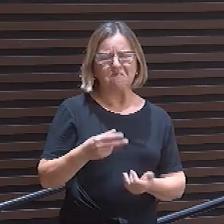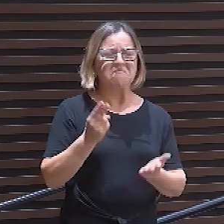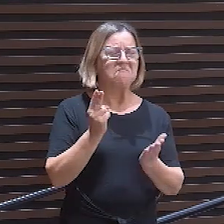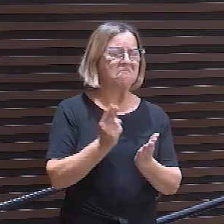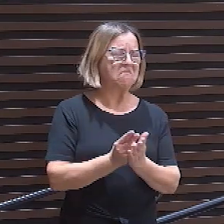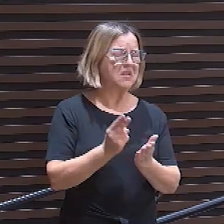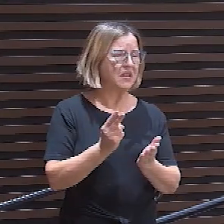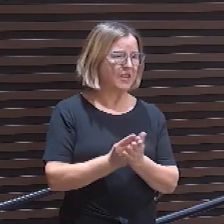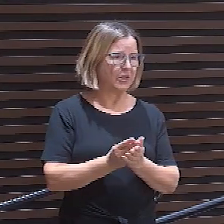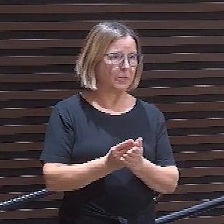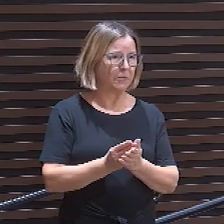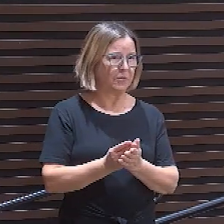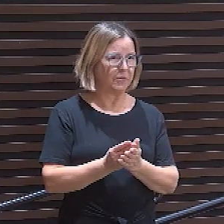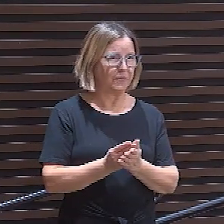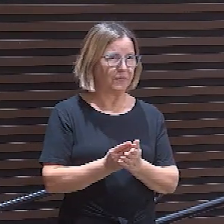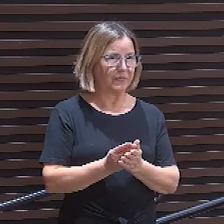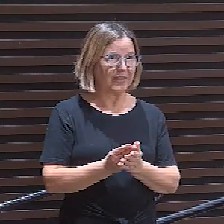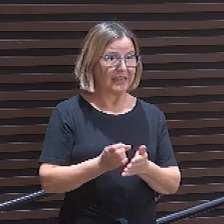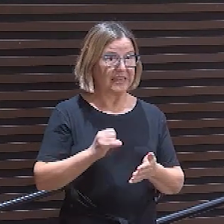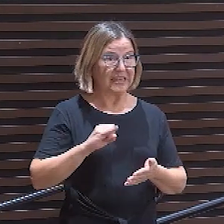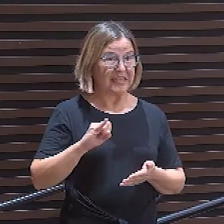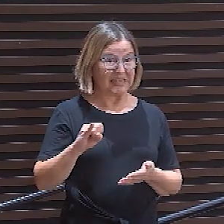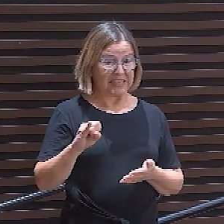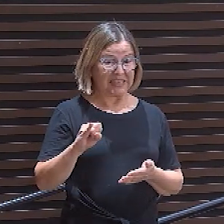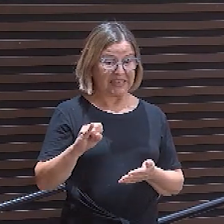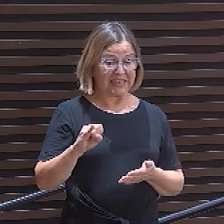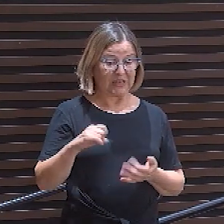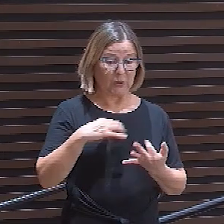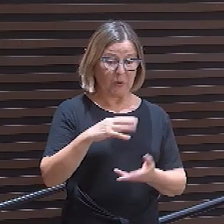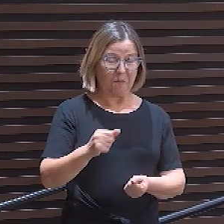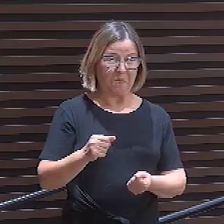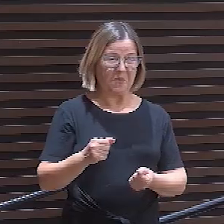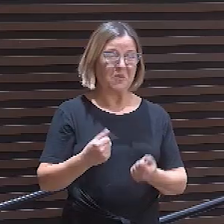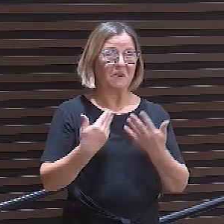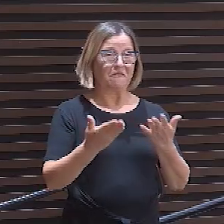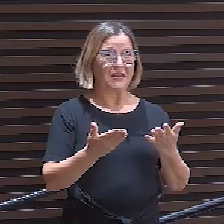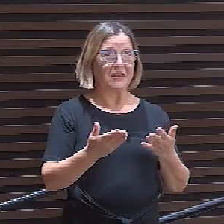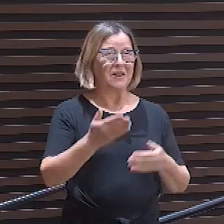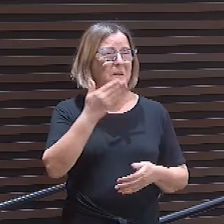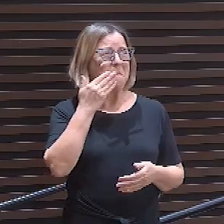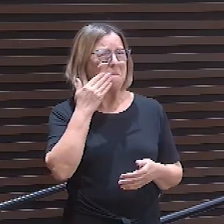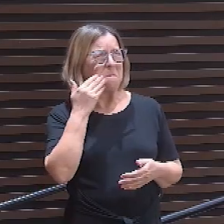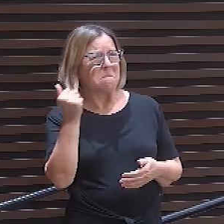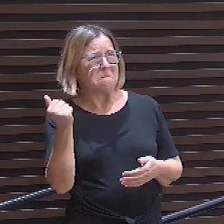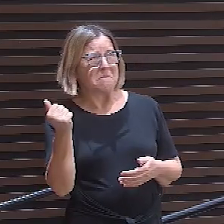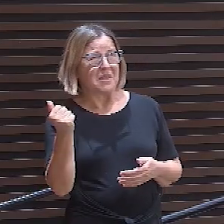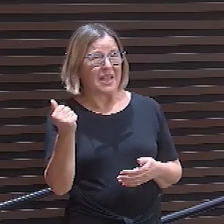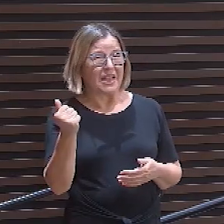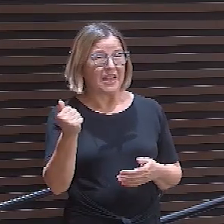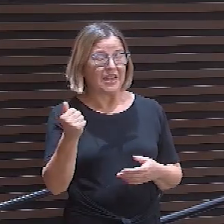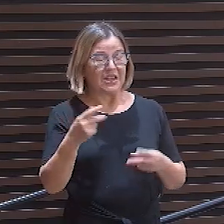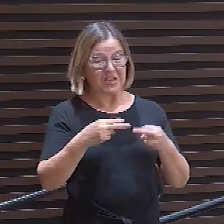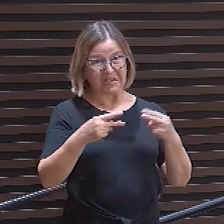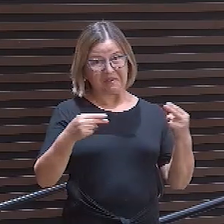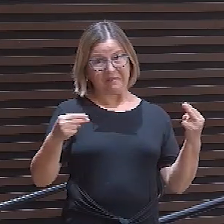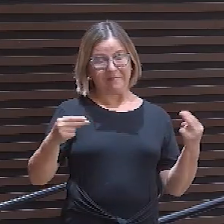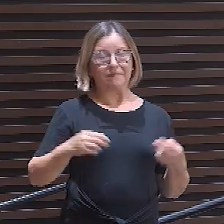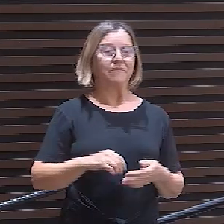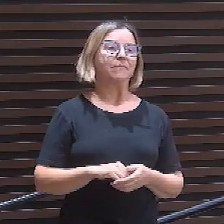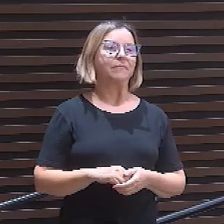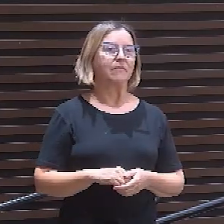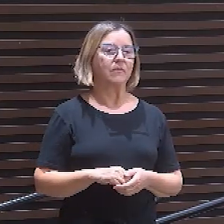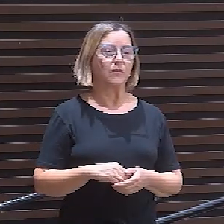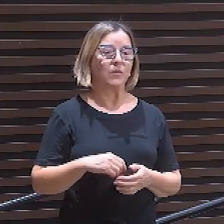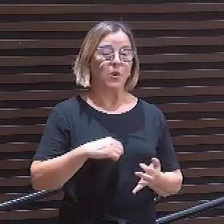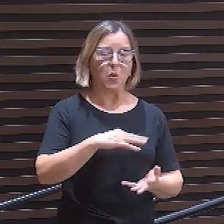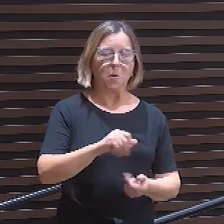oferece os seus melhores banquetes. Não são os piores. O mundo